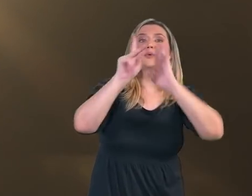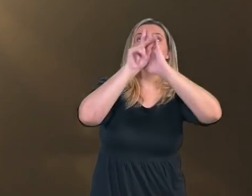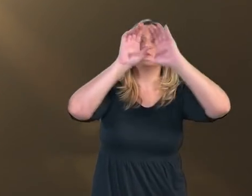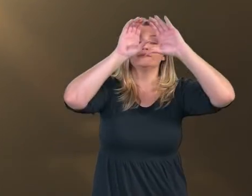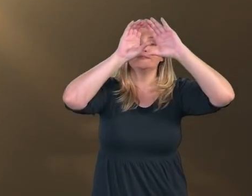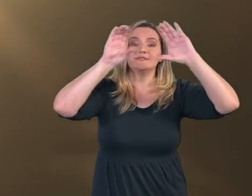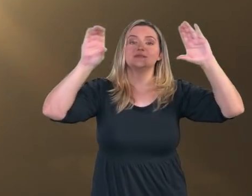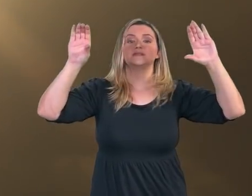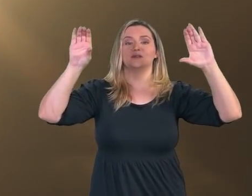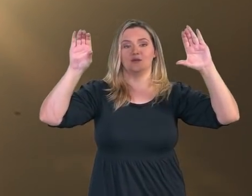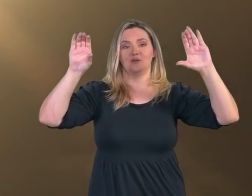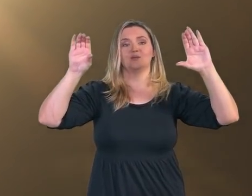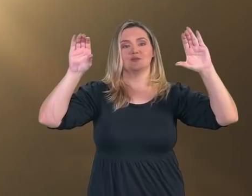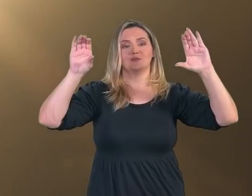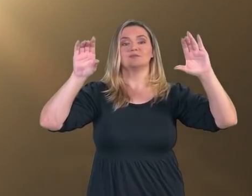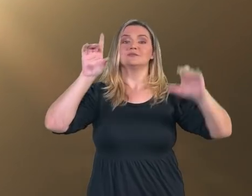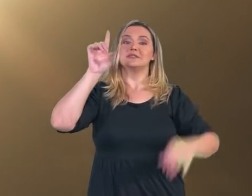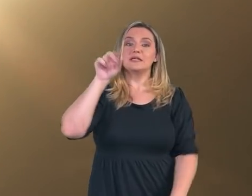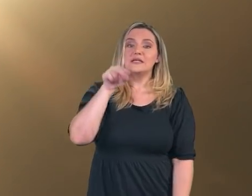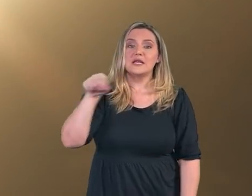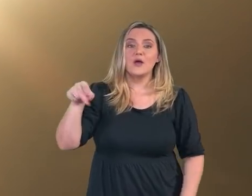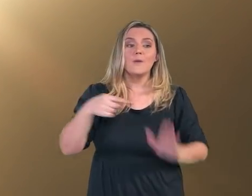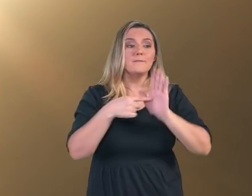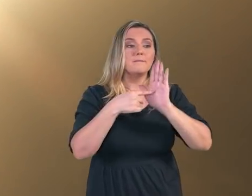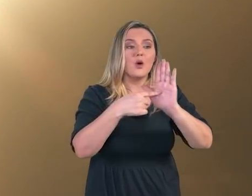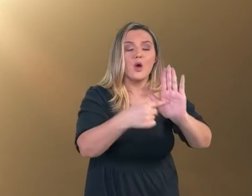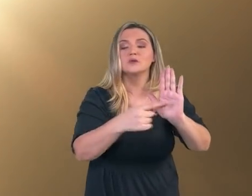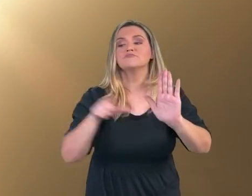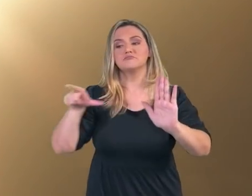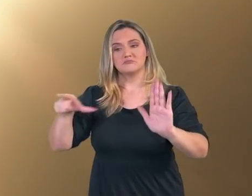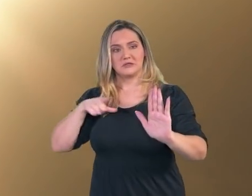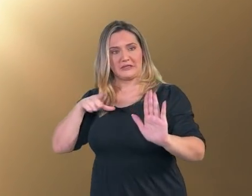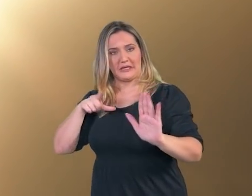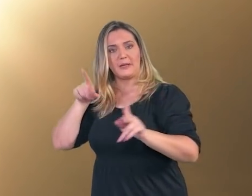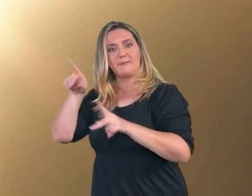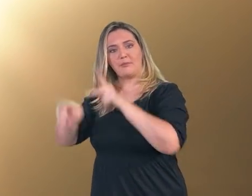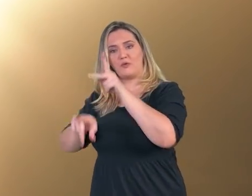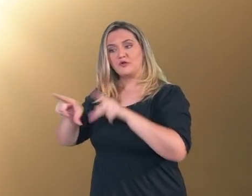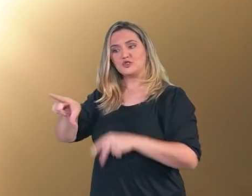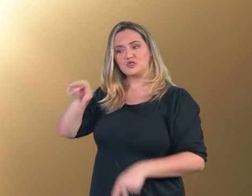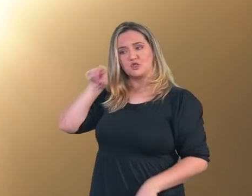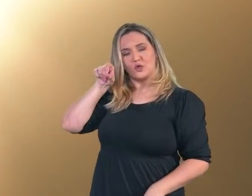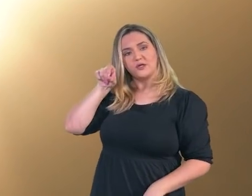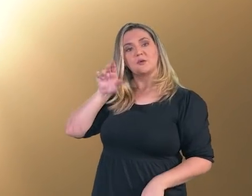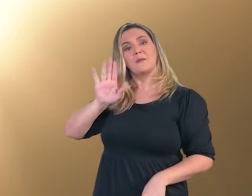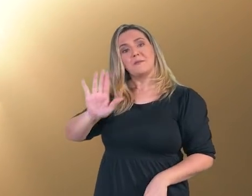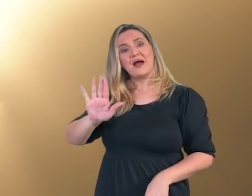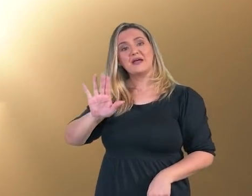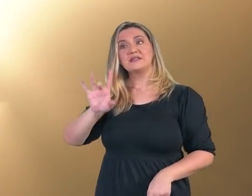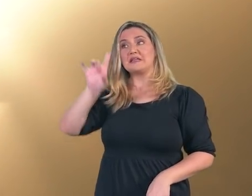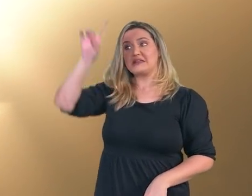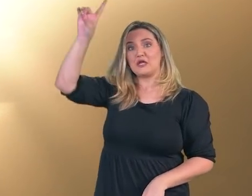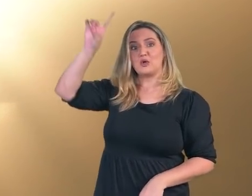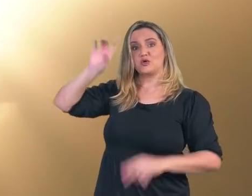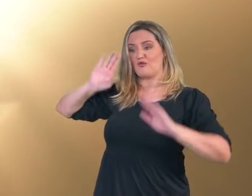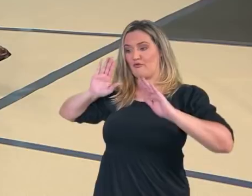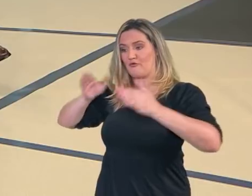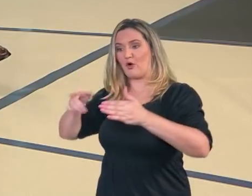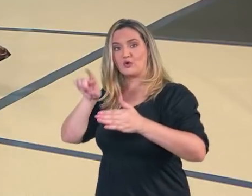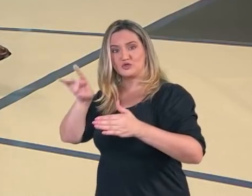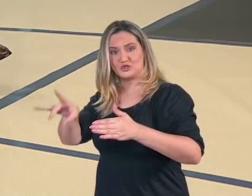Daniel mostra que, sem negar a realidade do povo eleito, Deus não é um Deus apenas dos judeus, mas um Deus de